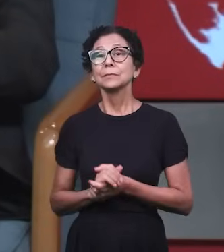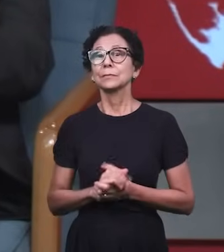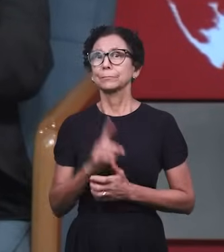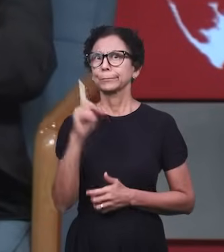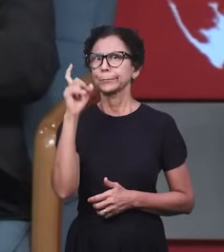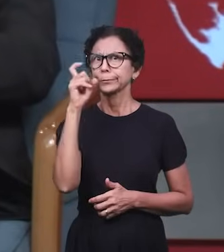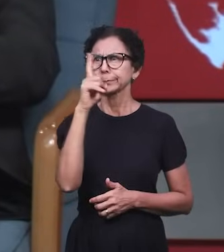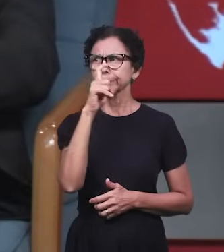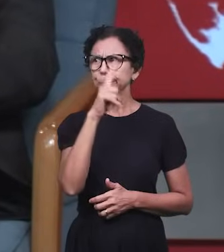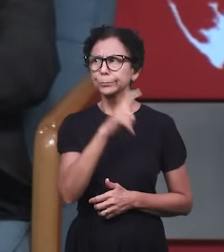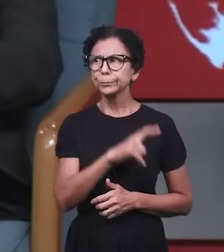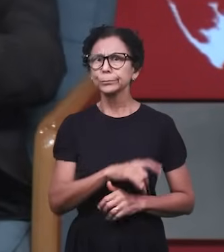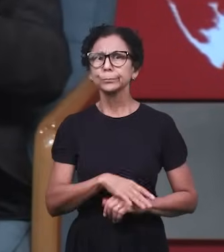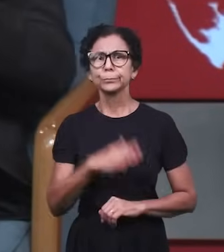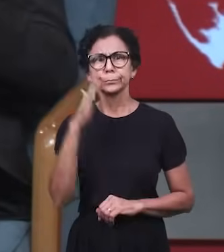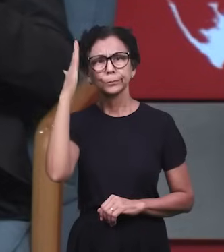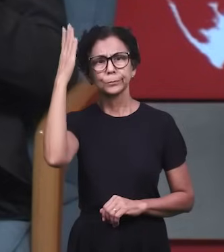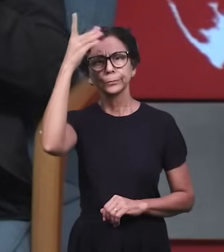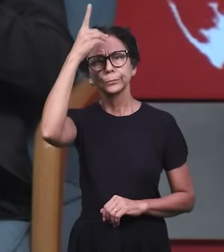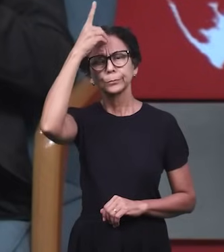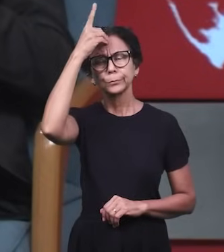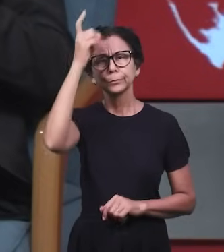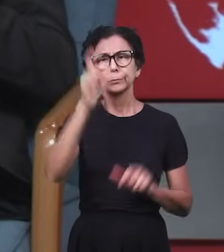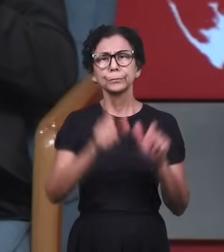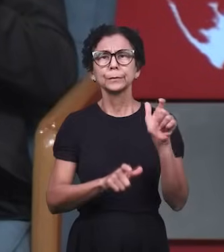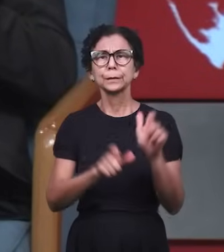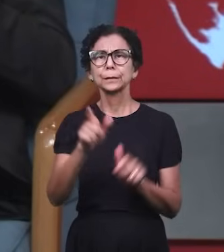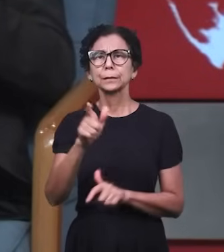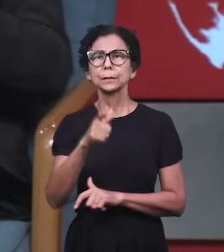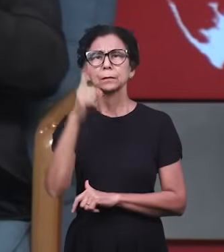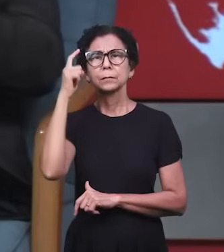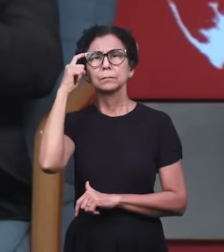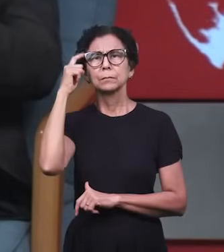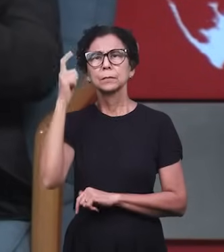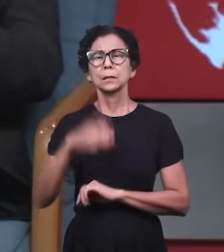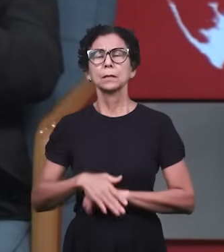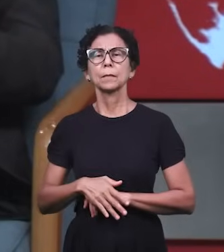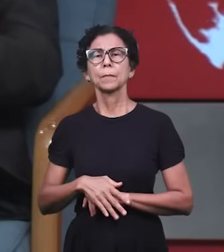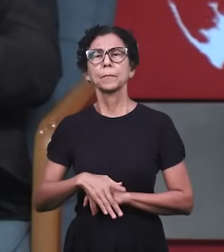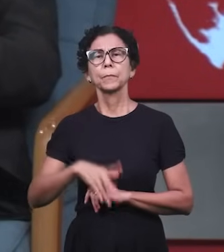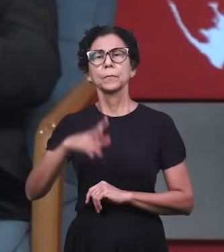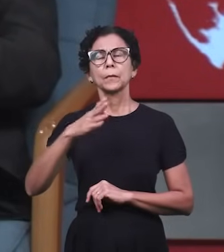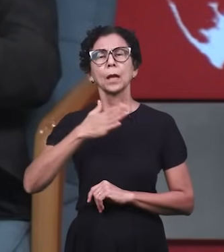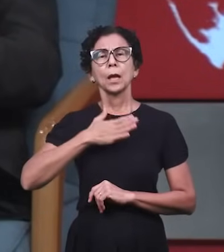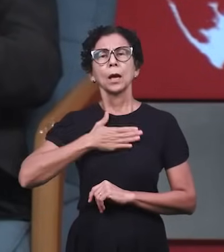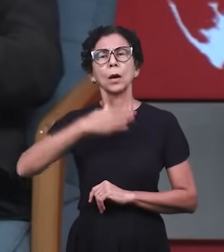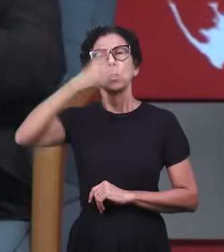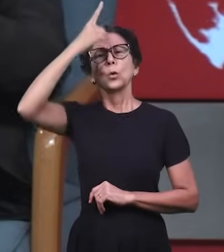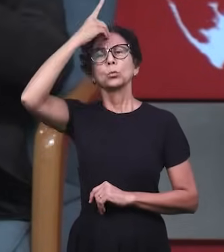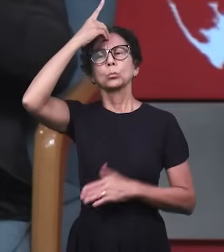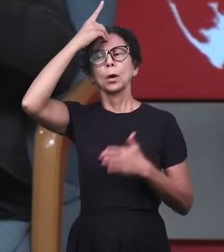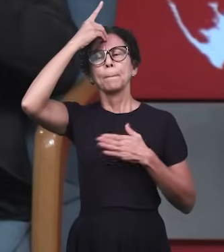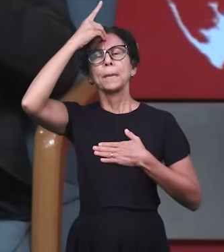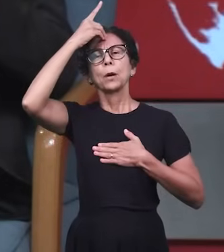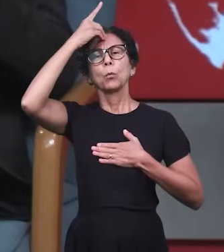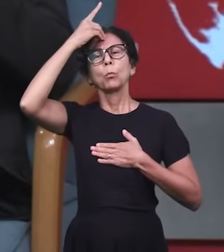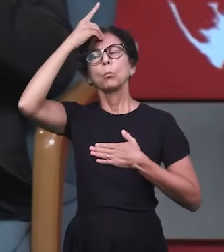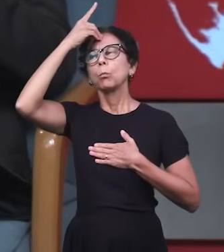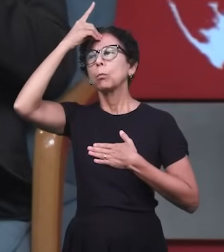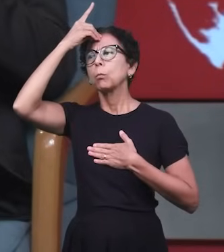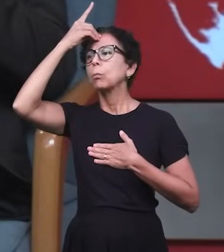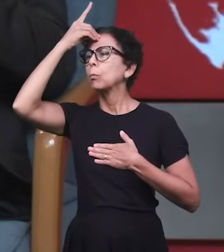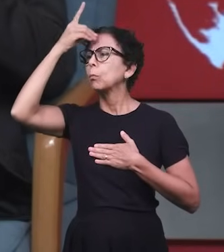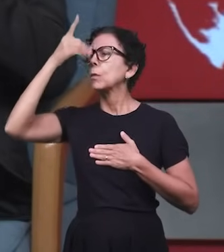muita dificuldade com relação aos dons, porque as pessoas achavam que elas eram donos do dom. O dom